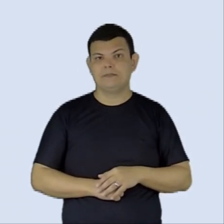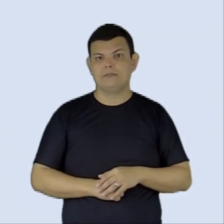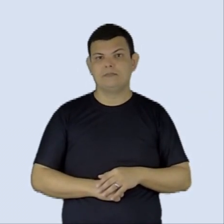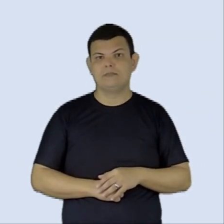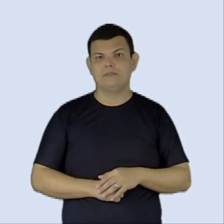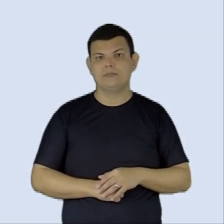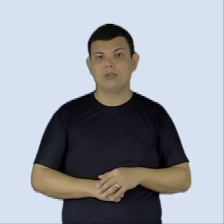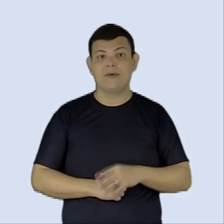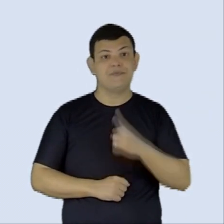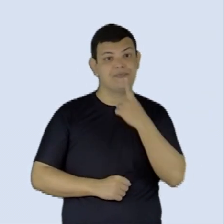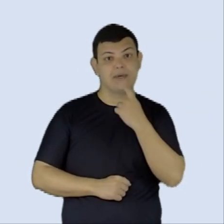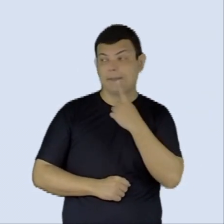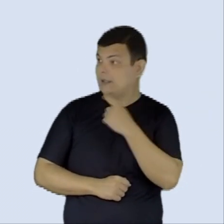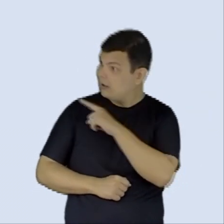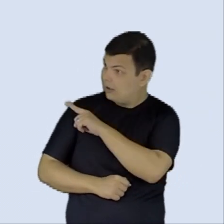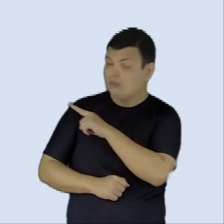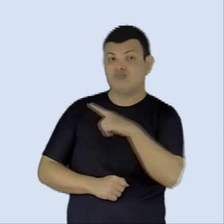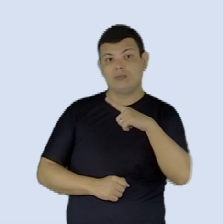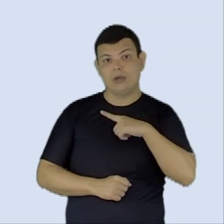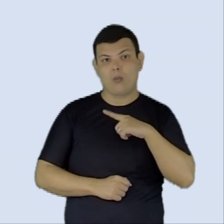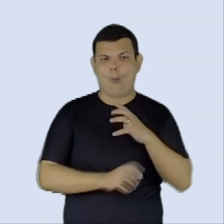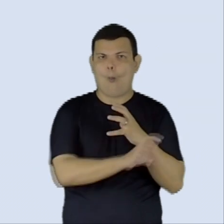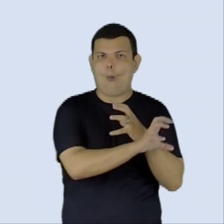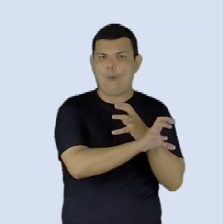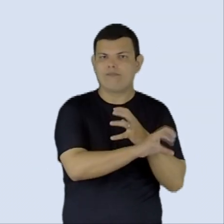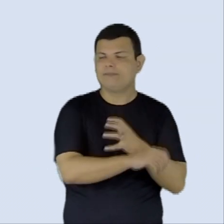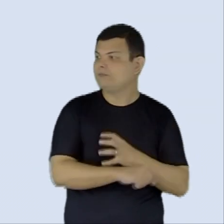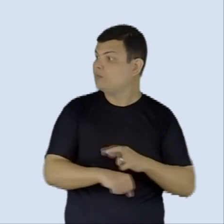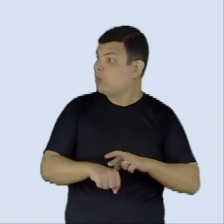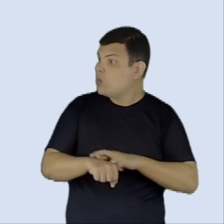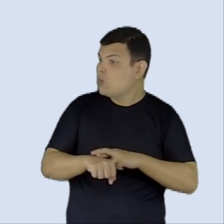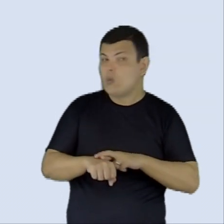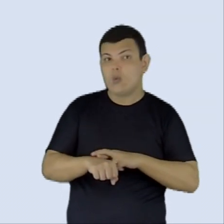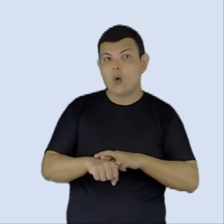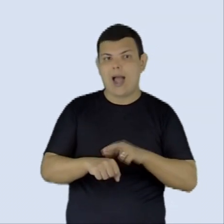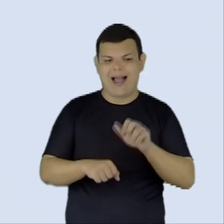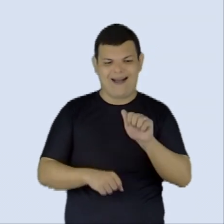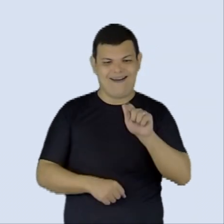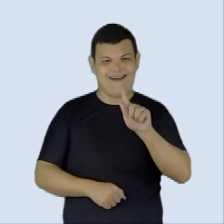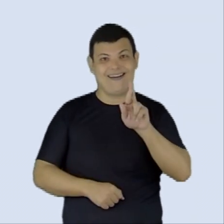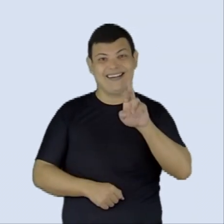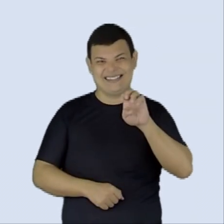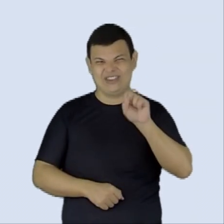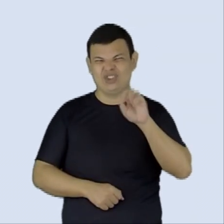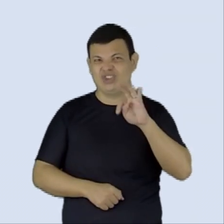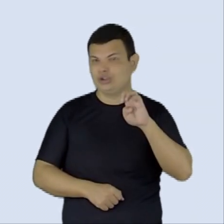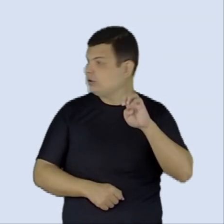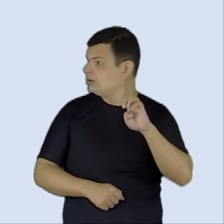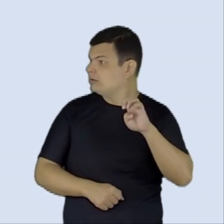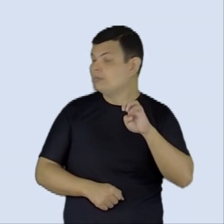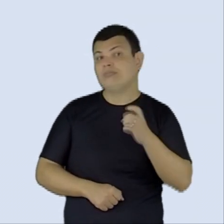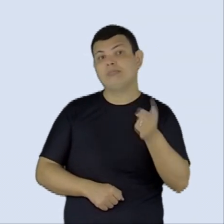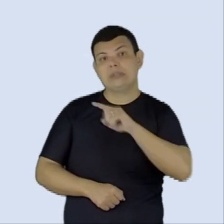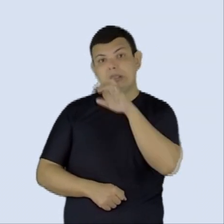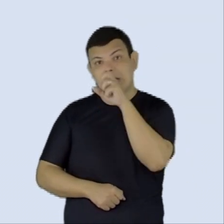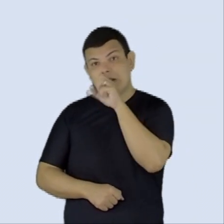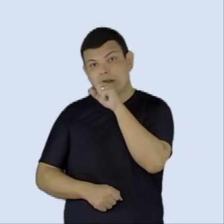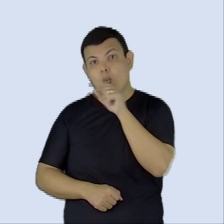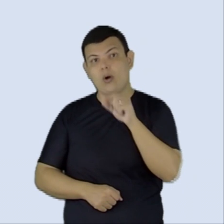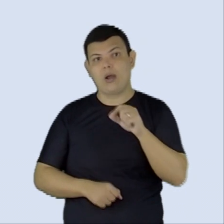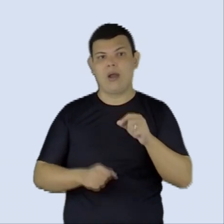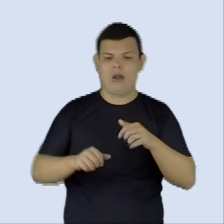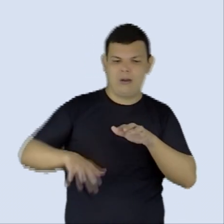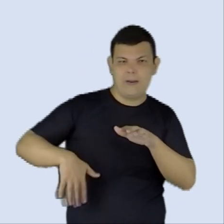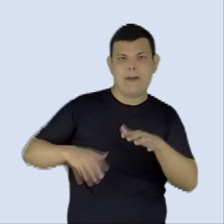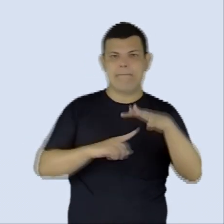Em vermelho nós temos o sertão, em roxo aqui é o agreste, ó, e em laranja a zona